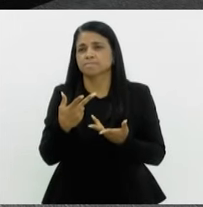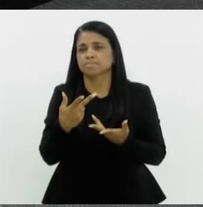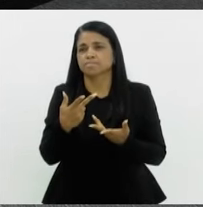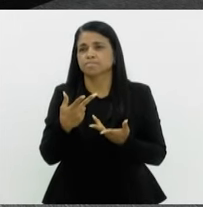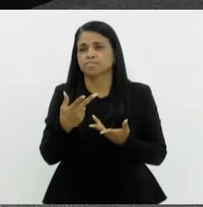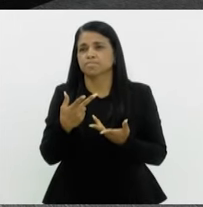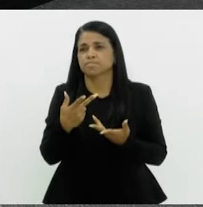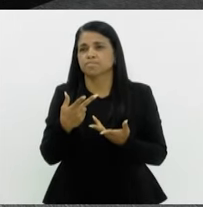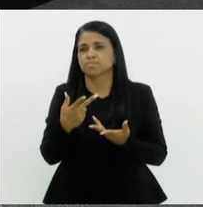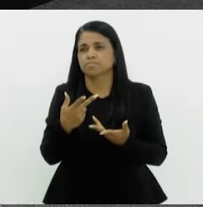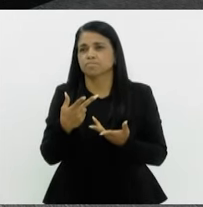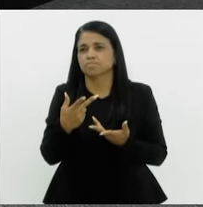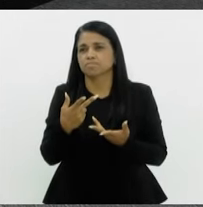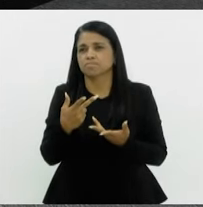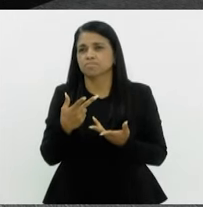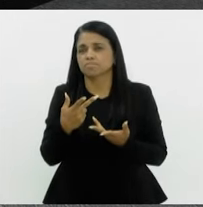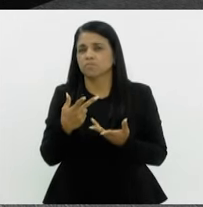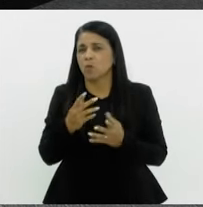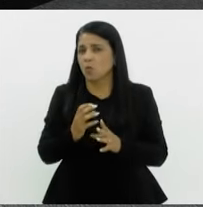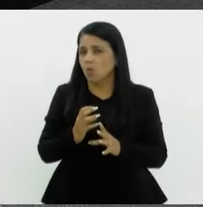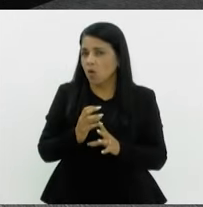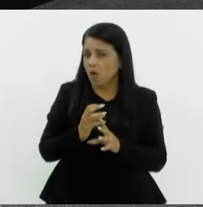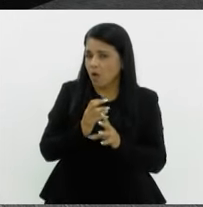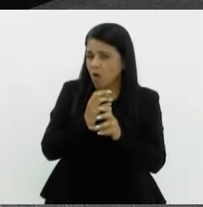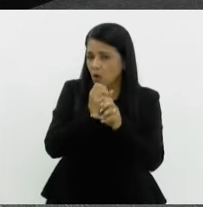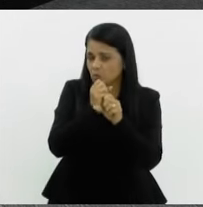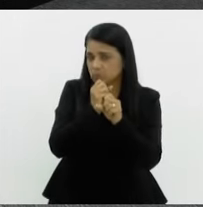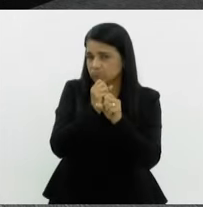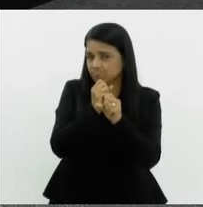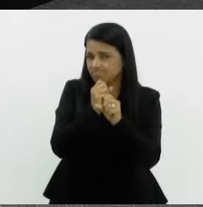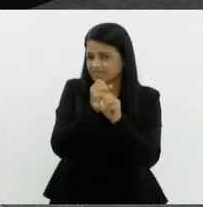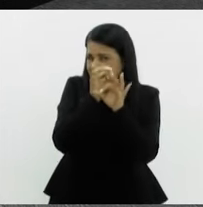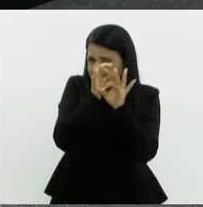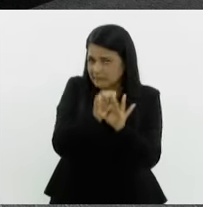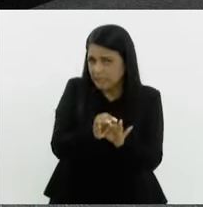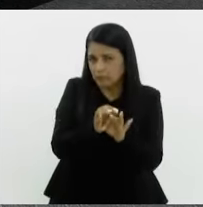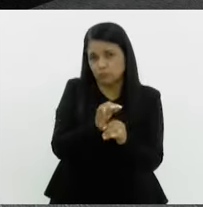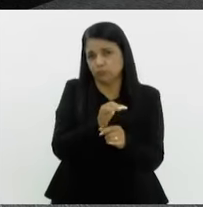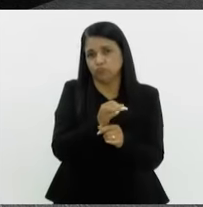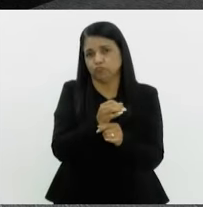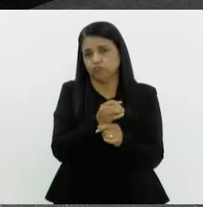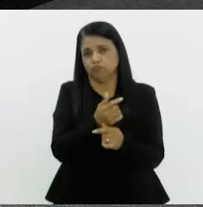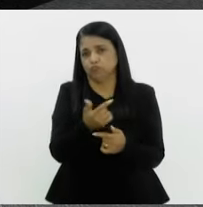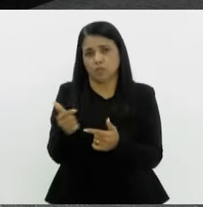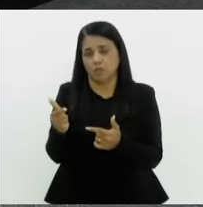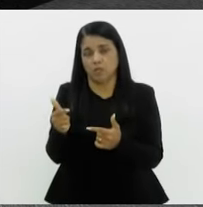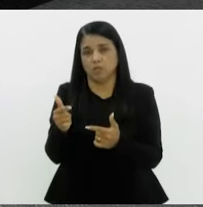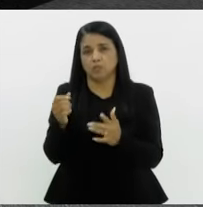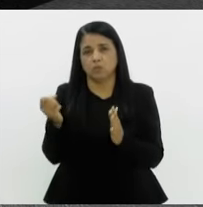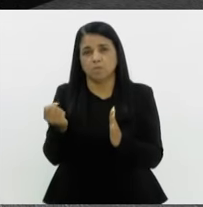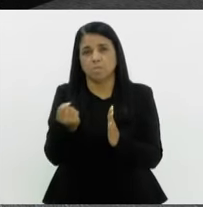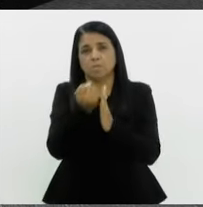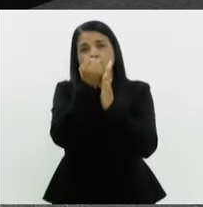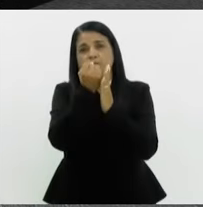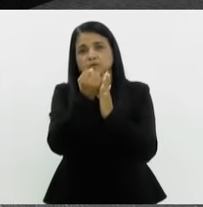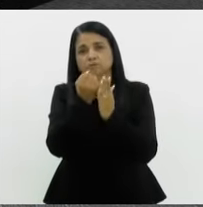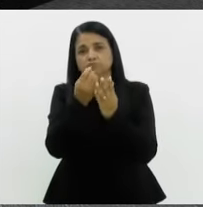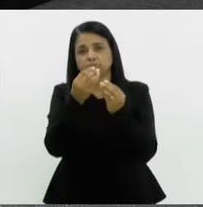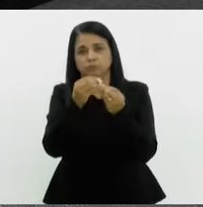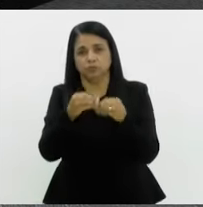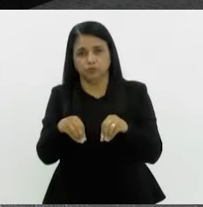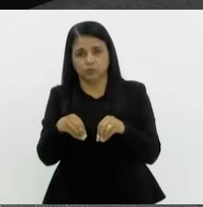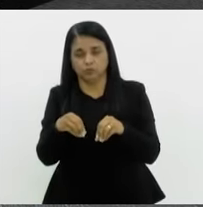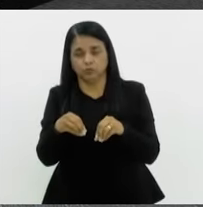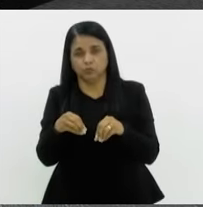um não cálculo, um cálculo não exato, sobre os impactos reais sobre